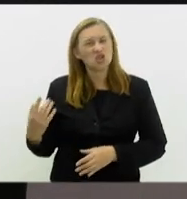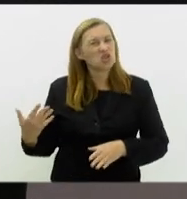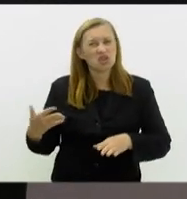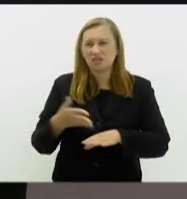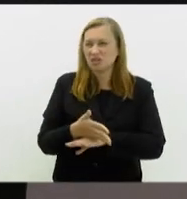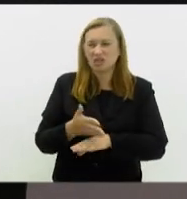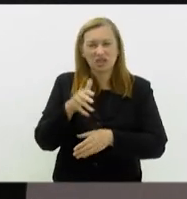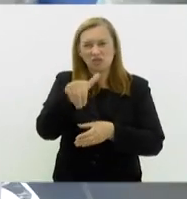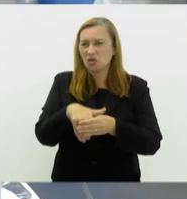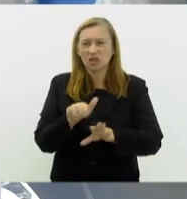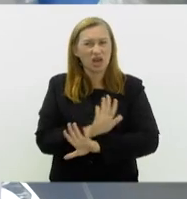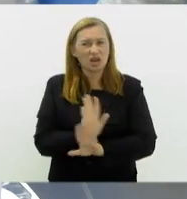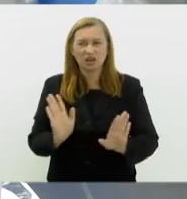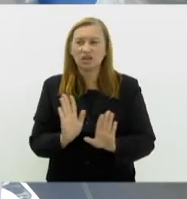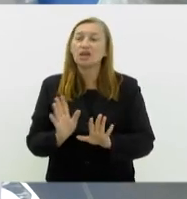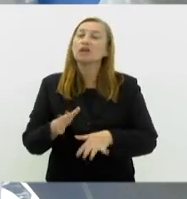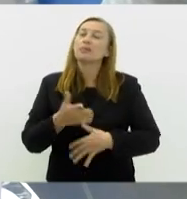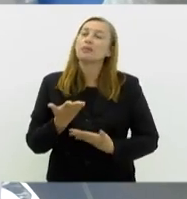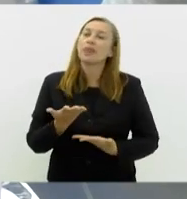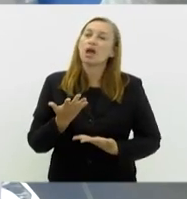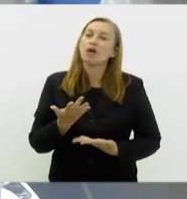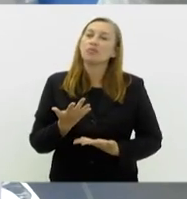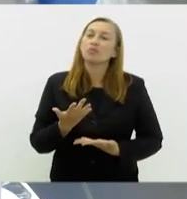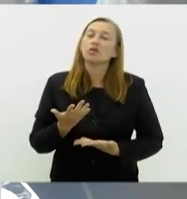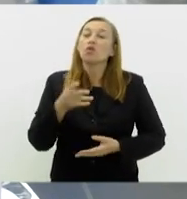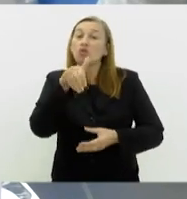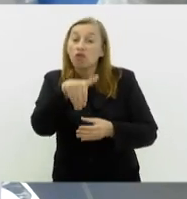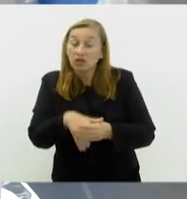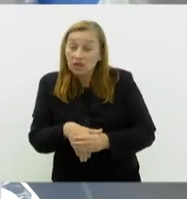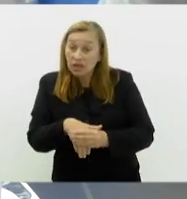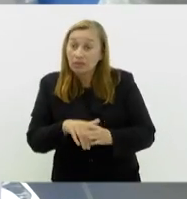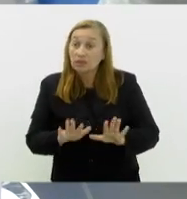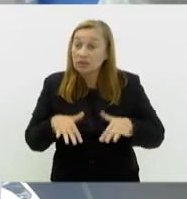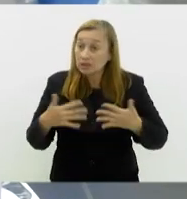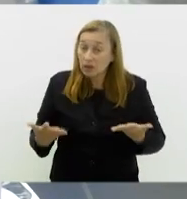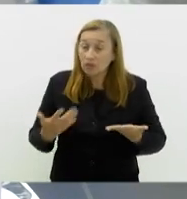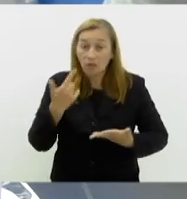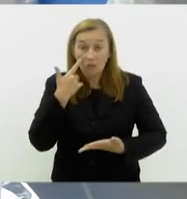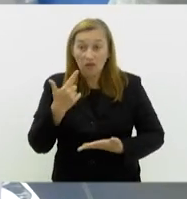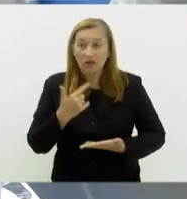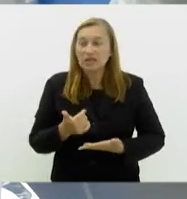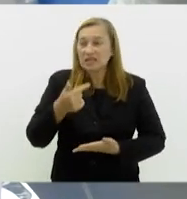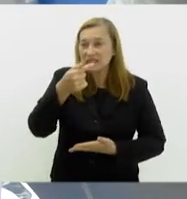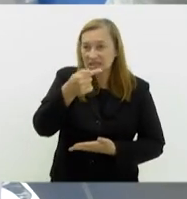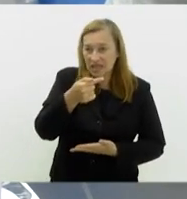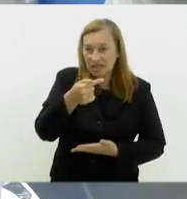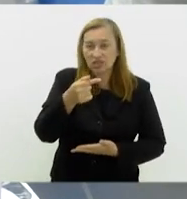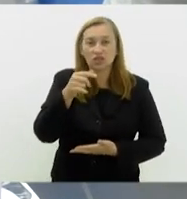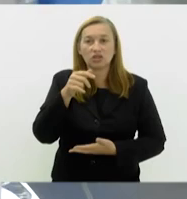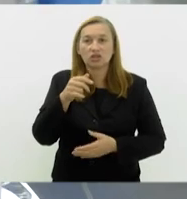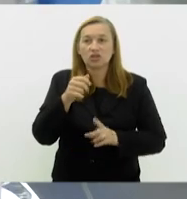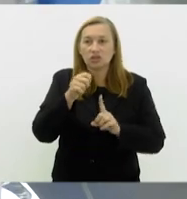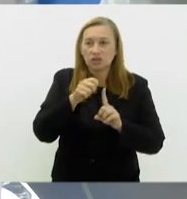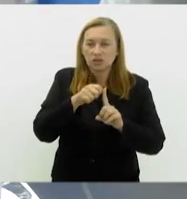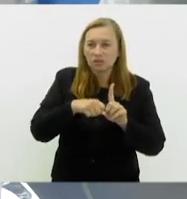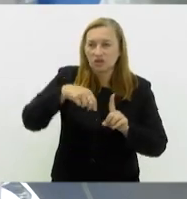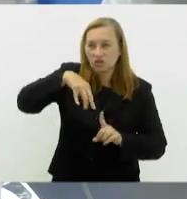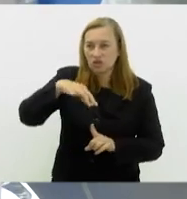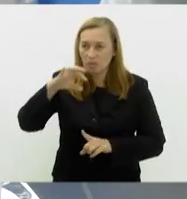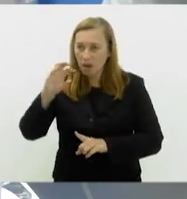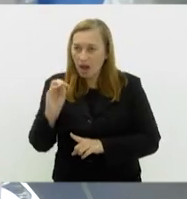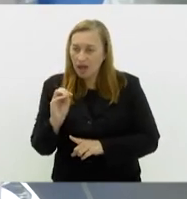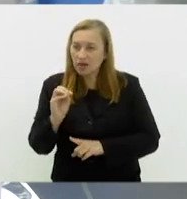porque eu acho que serão assim votaremos Então olha dia 7/05 uma terça-feira